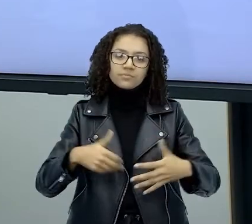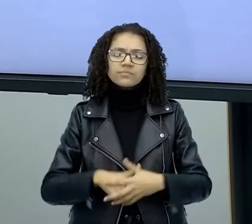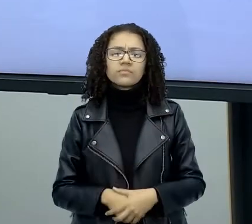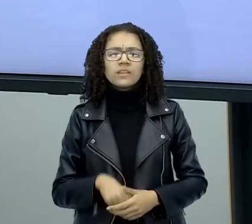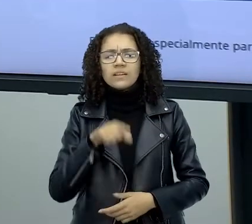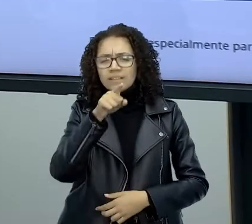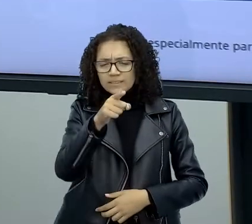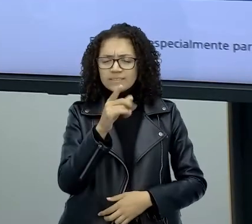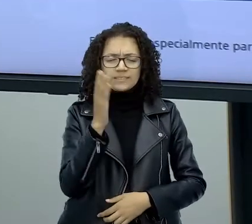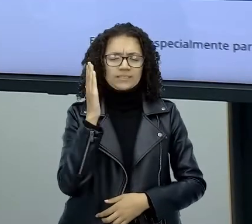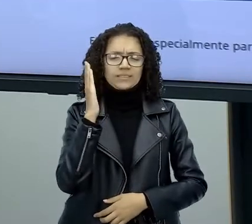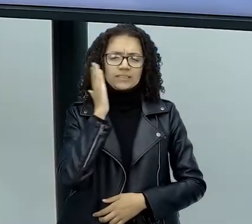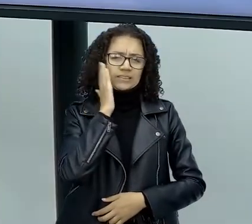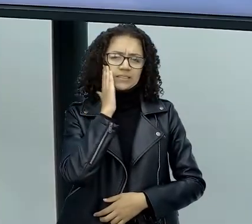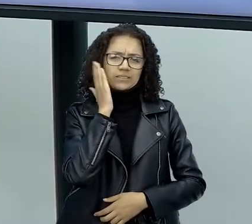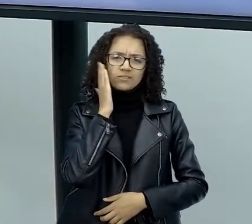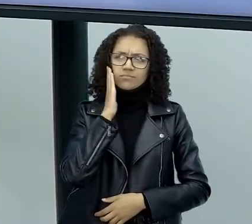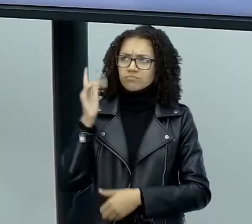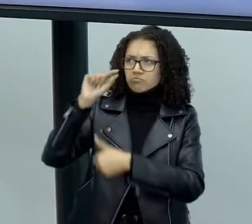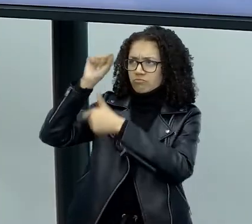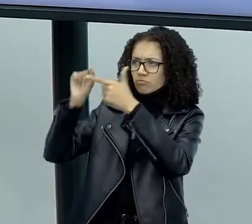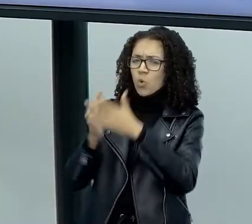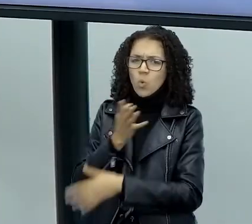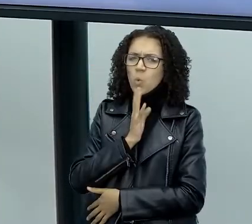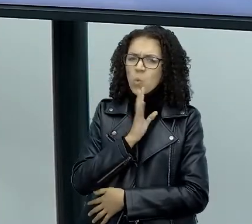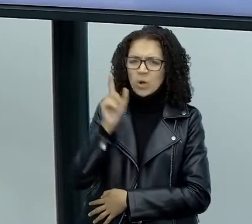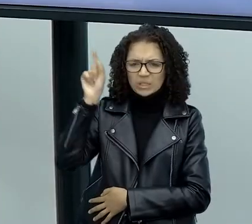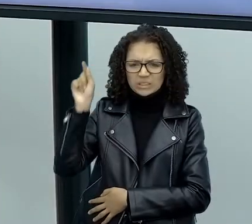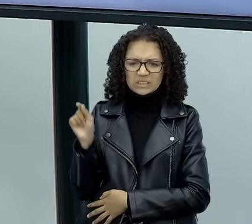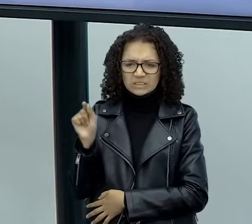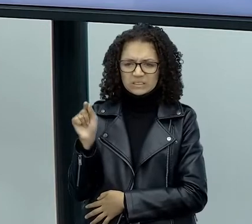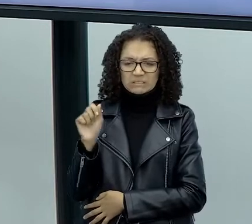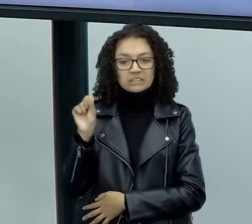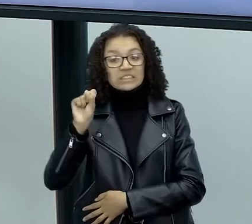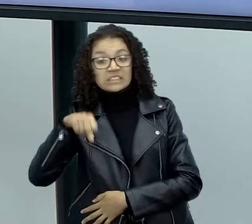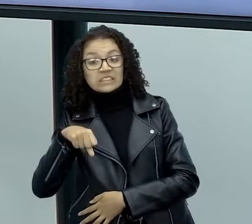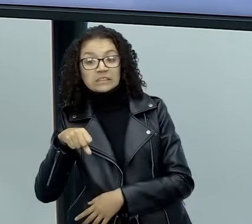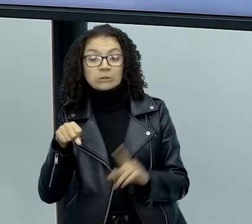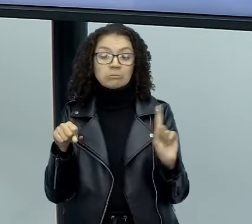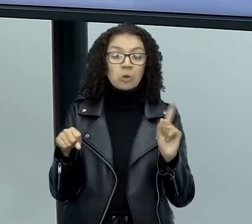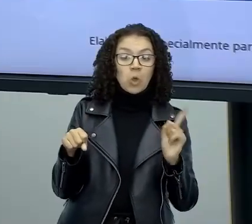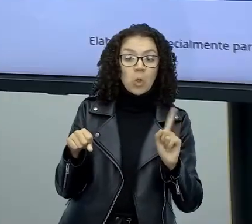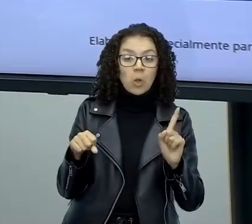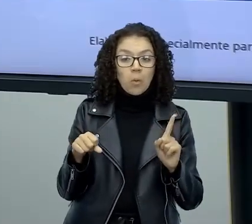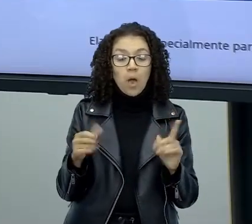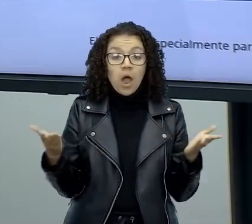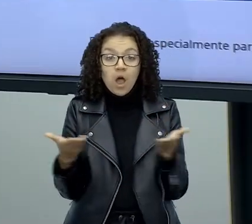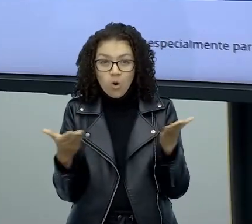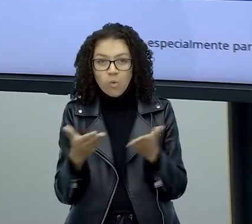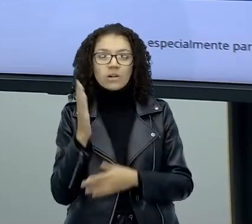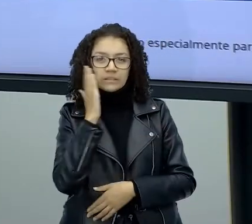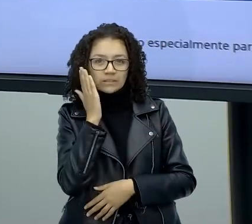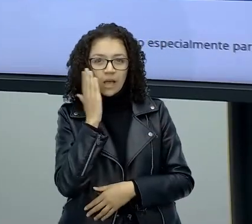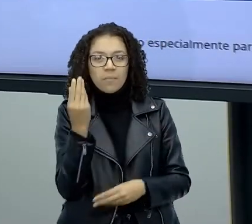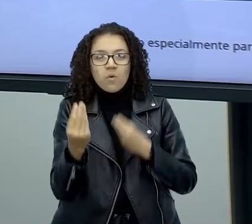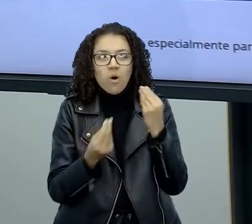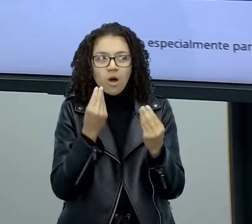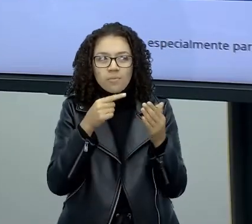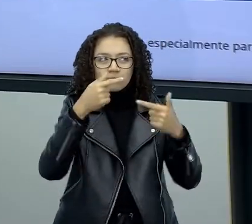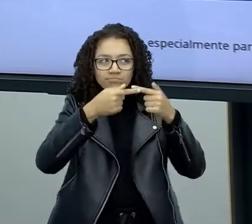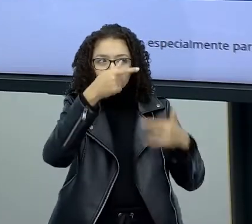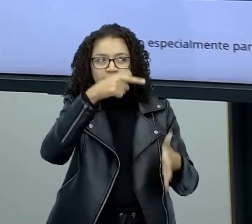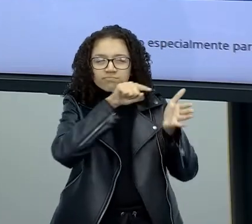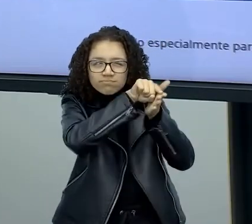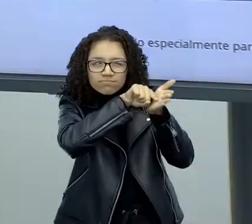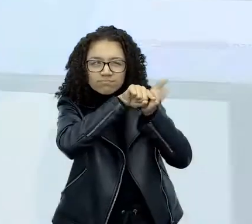Vocês conheciam algum desses, né? Sim ou não? Agora vocês têm ideia de onde encontrar? Já pegou algum aí e